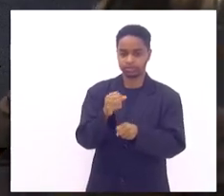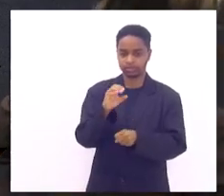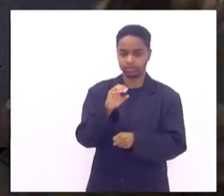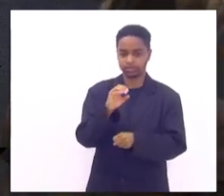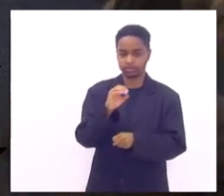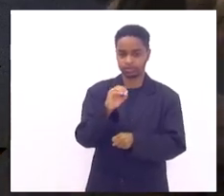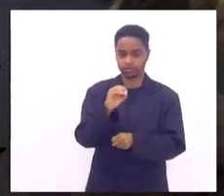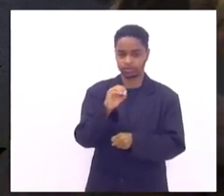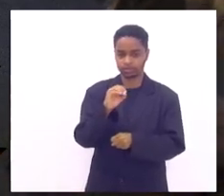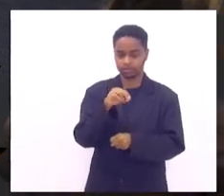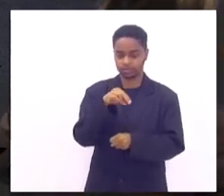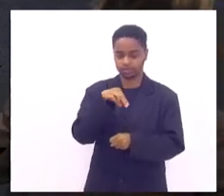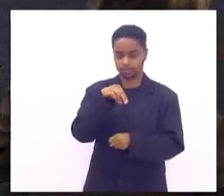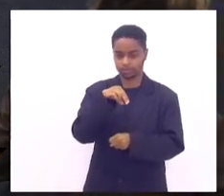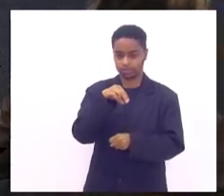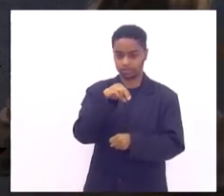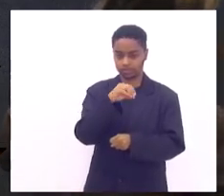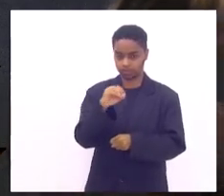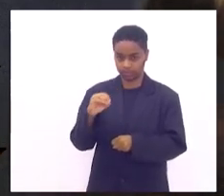Fluminense.